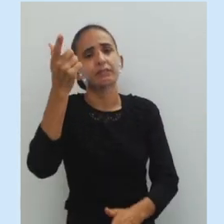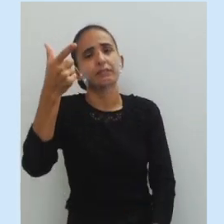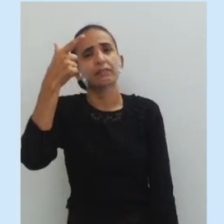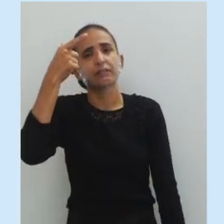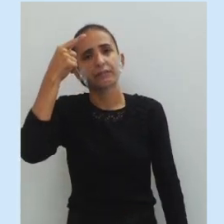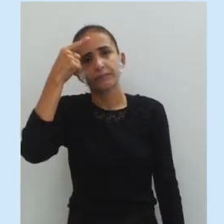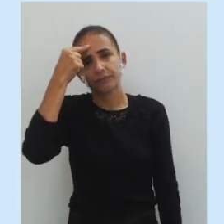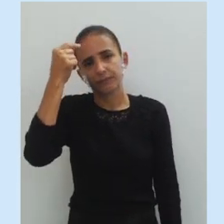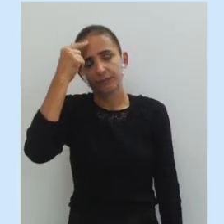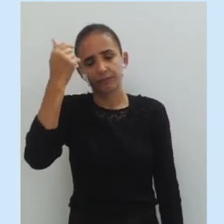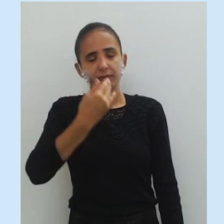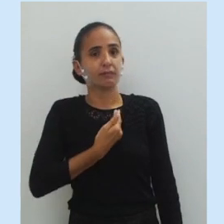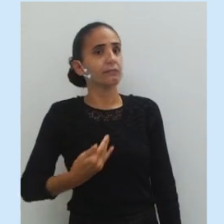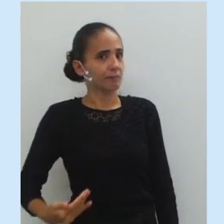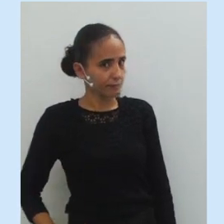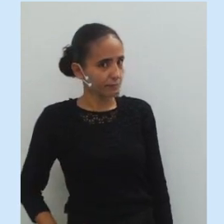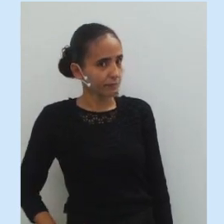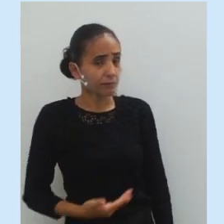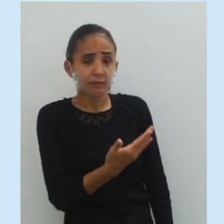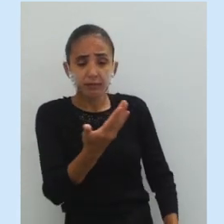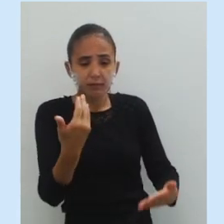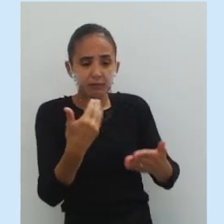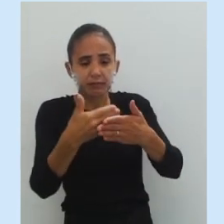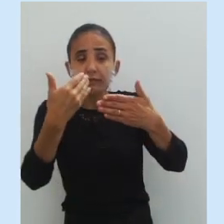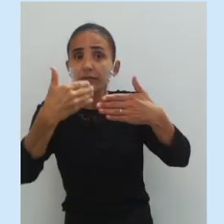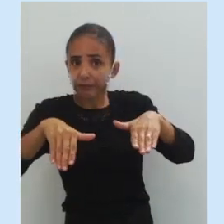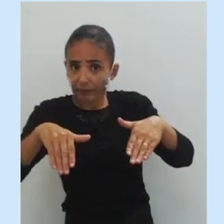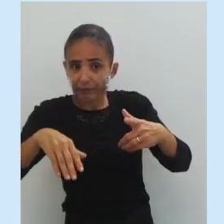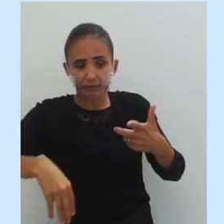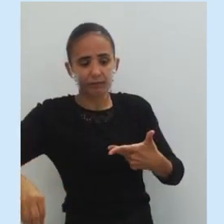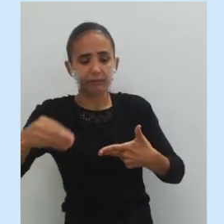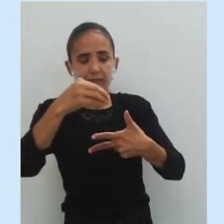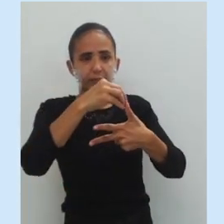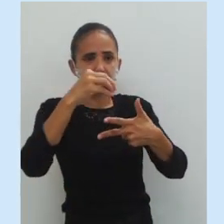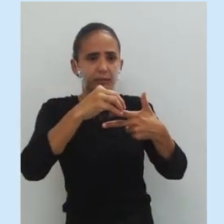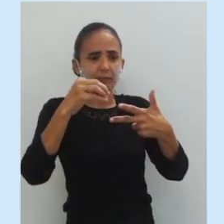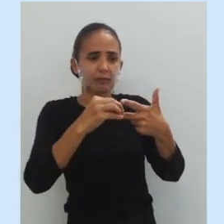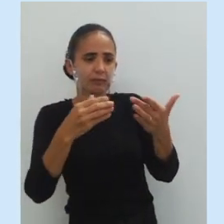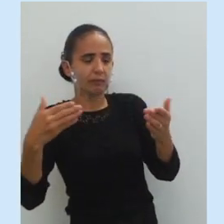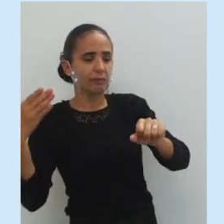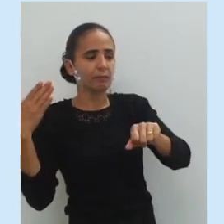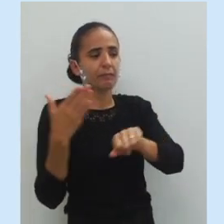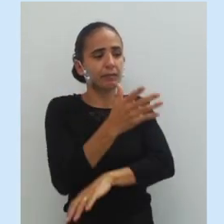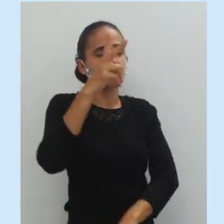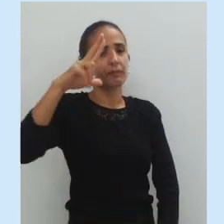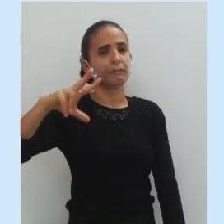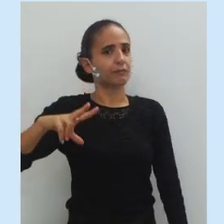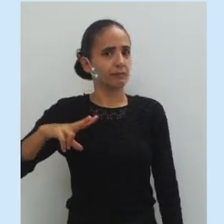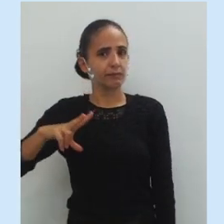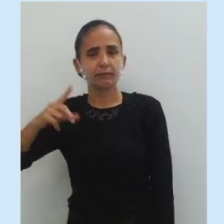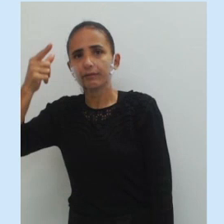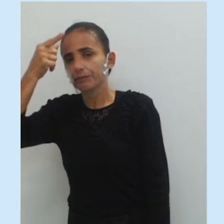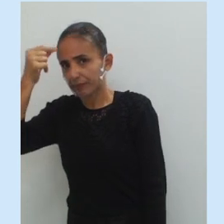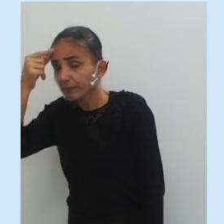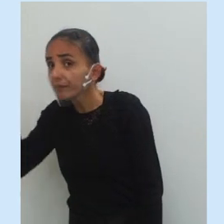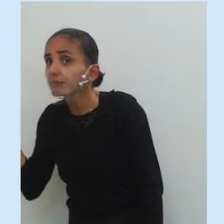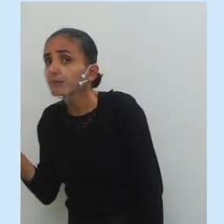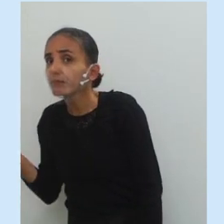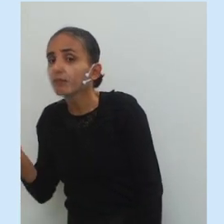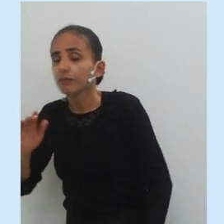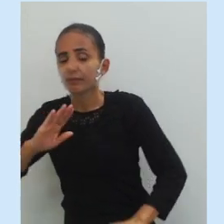pública, tirou uma boa nota no Enem, entrou em uma faculdade privada. Existe o programa do FIES, que é